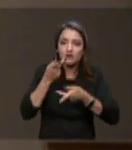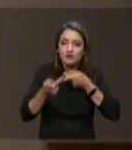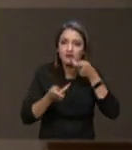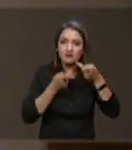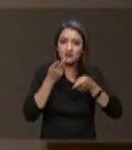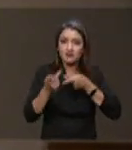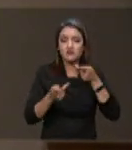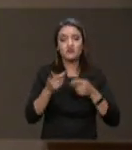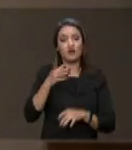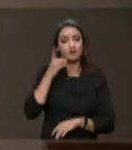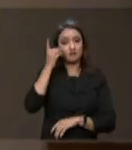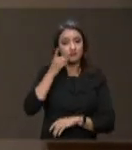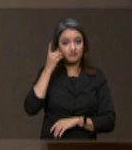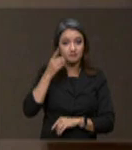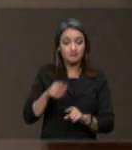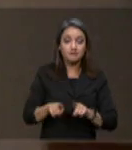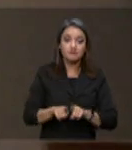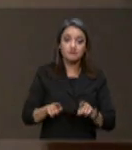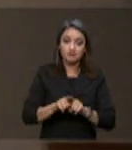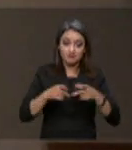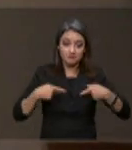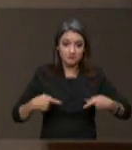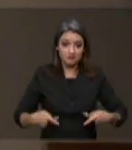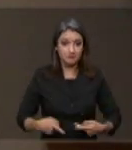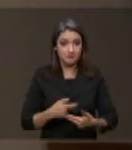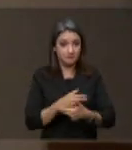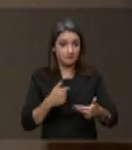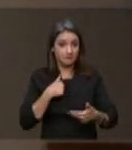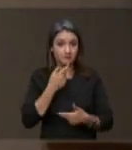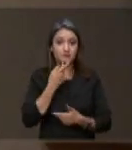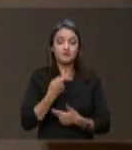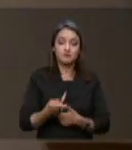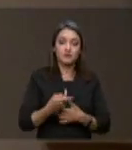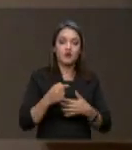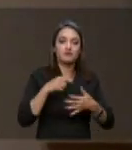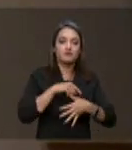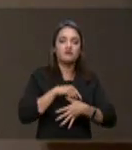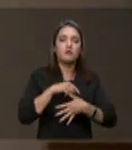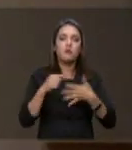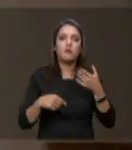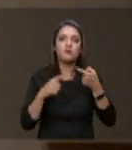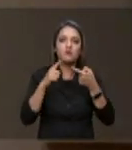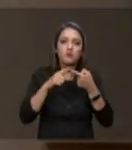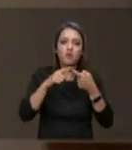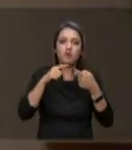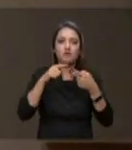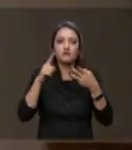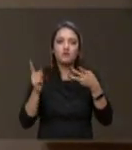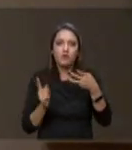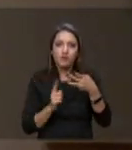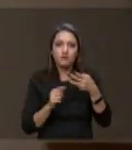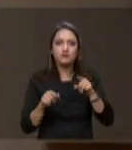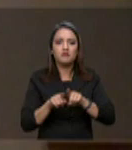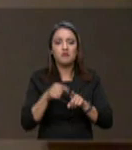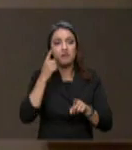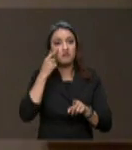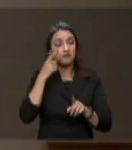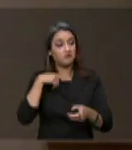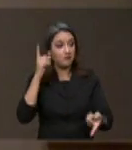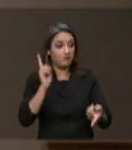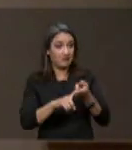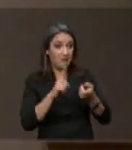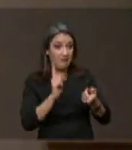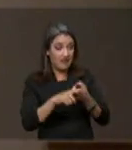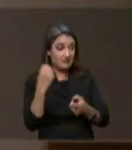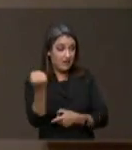réu das condutas as quais eu me referi nos itens 1 e 3 entendo haver a prática de grave